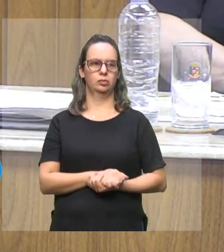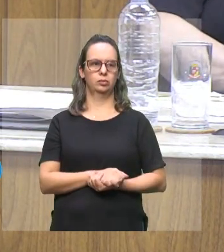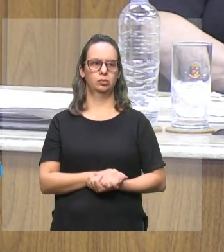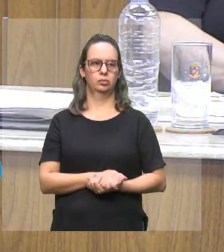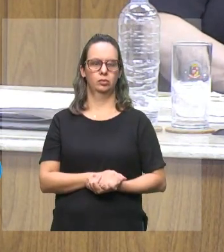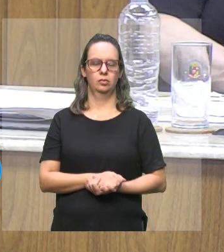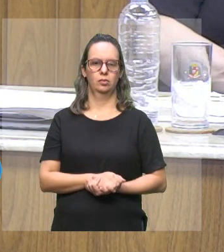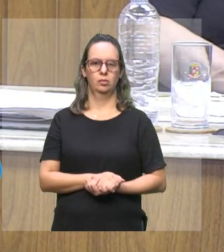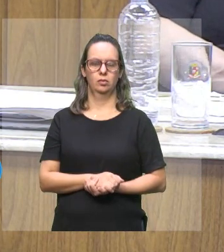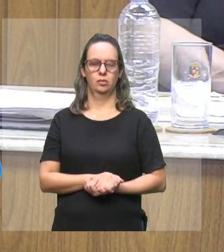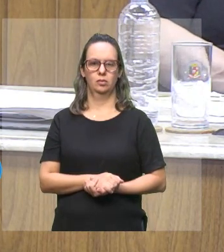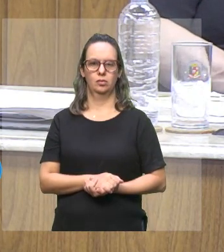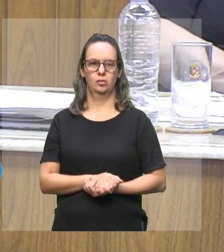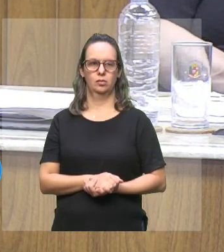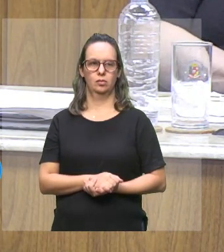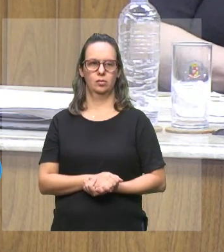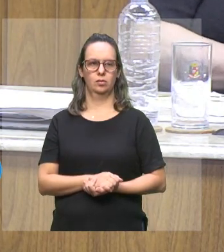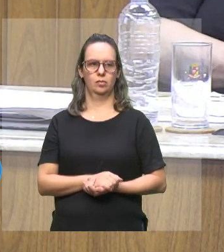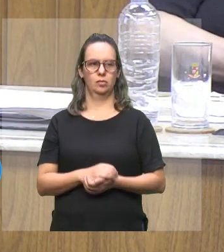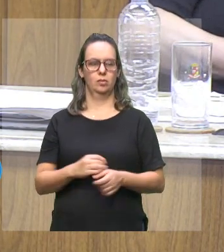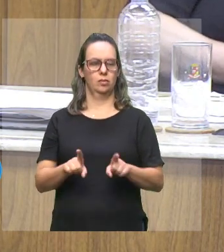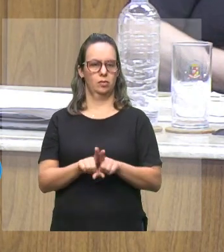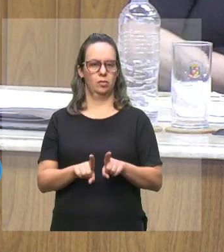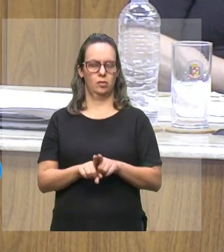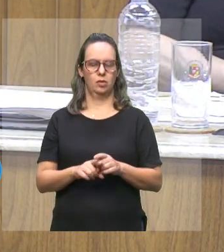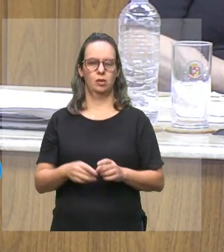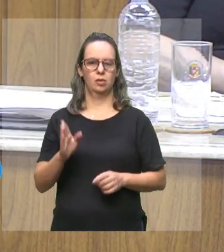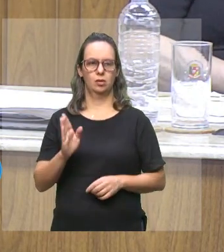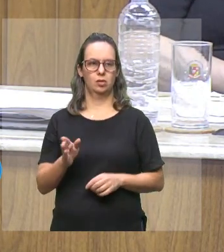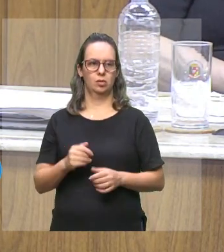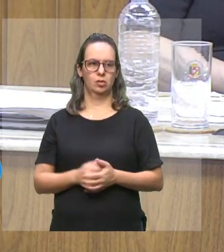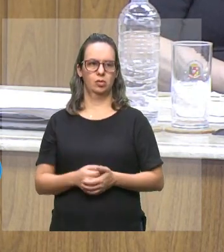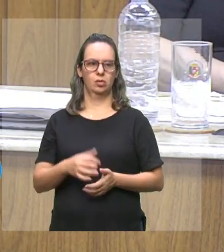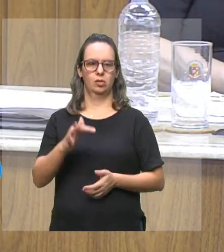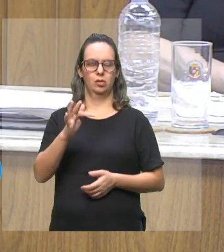citando-se, por exemplo, a decisão proferida nos autos